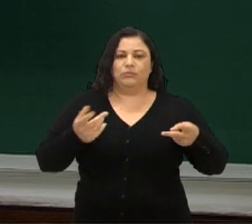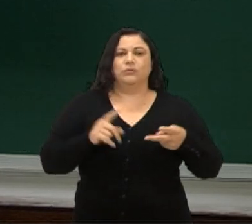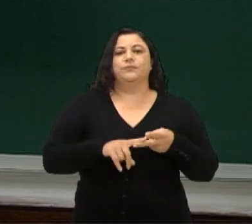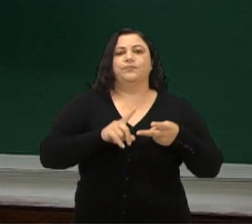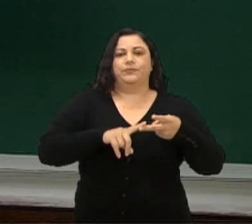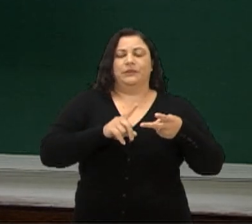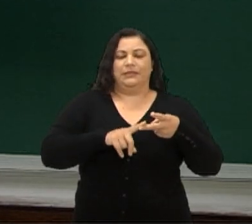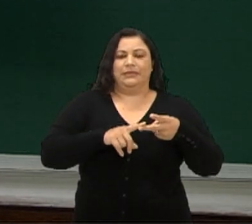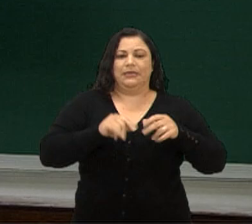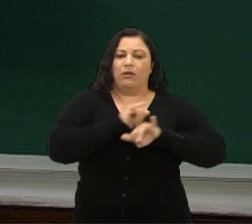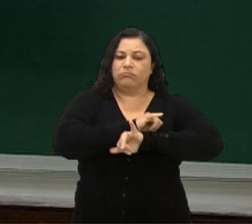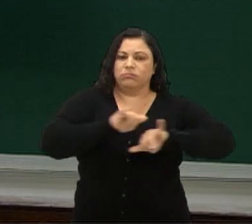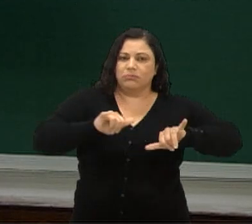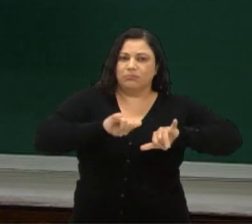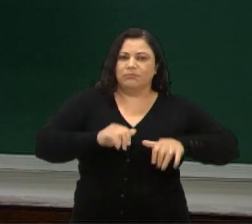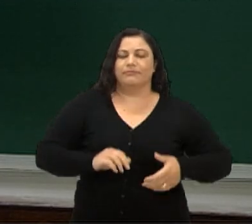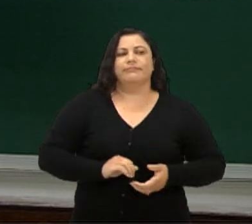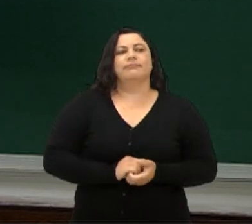transfere a informação.